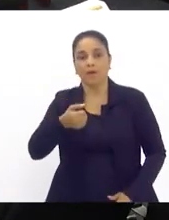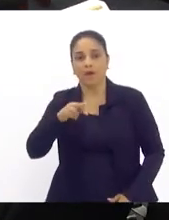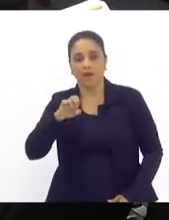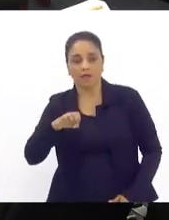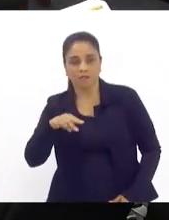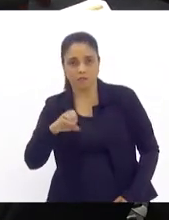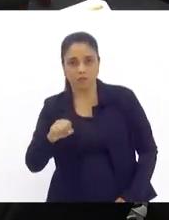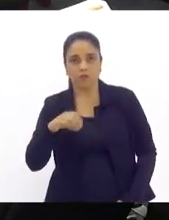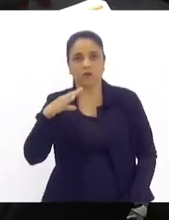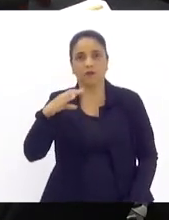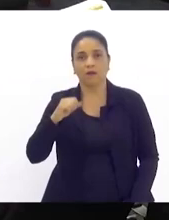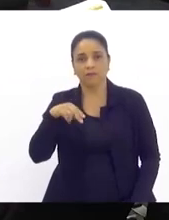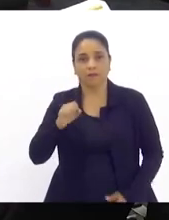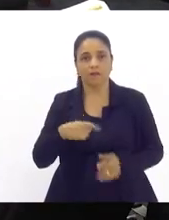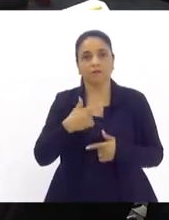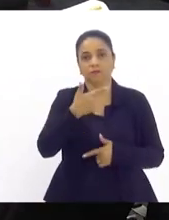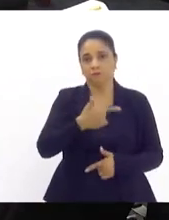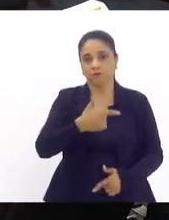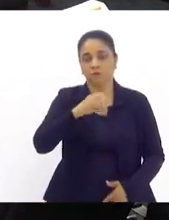4324 de 2021.